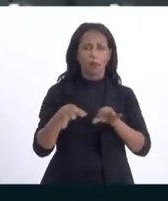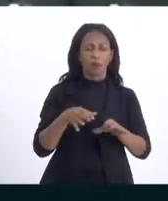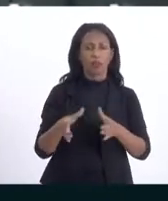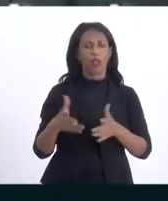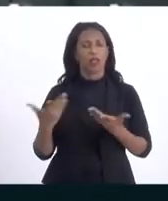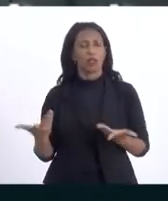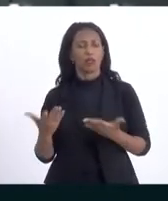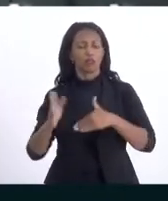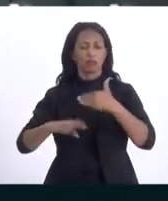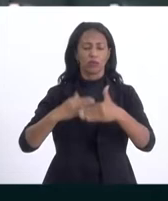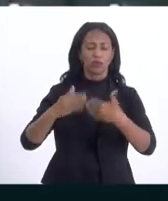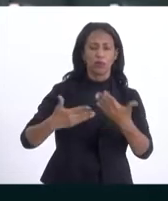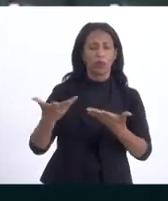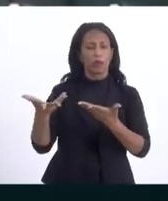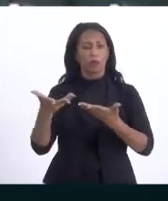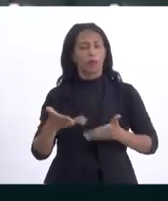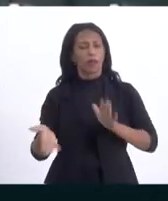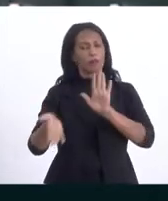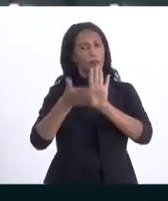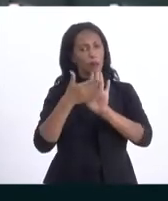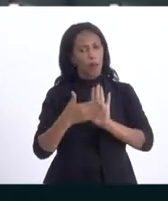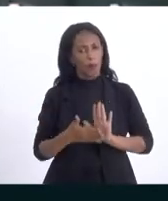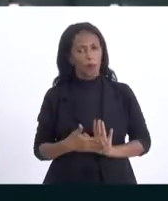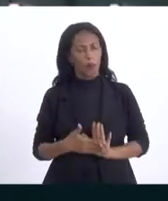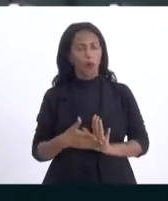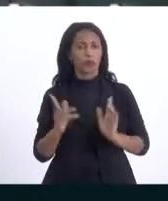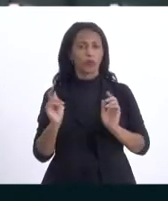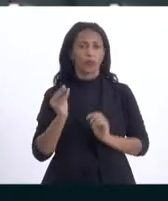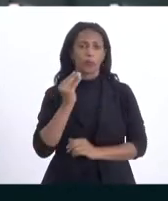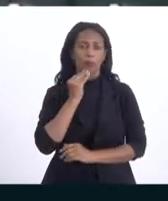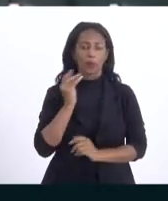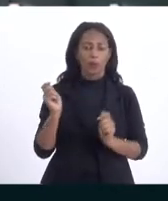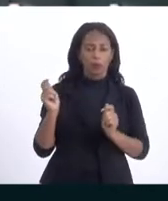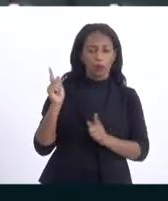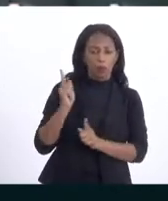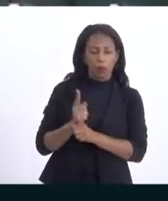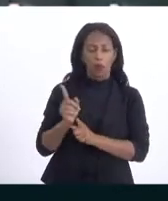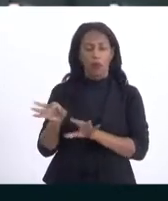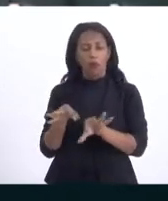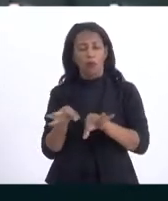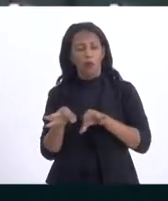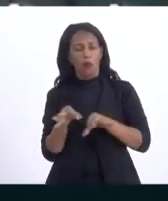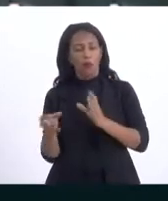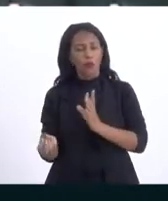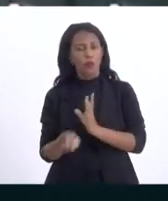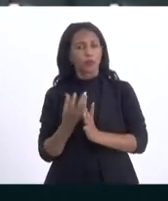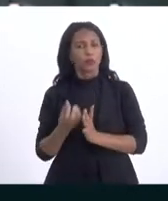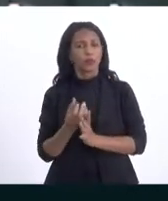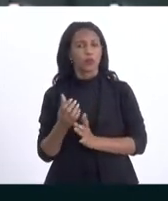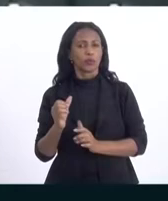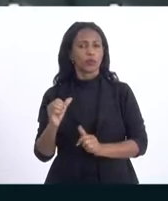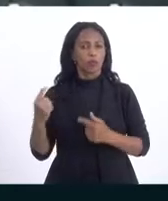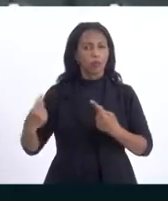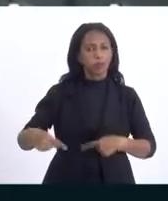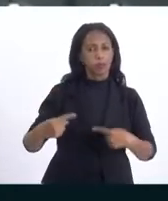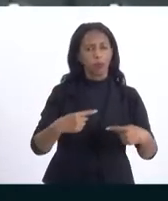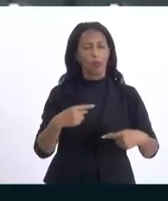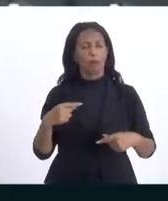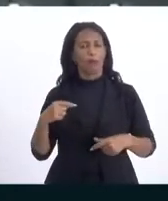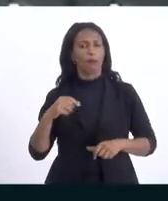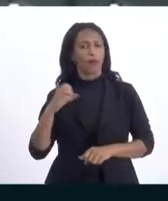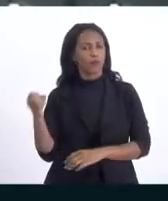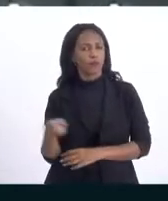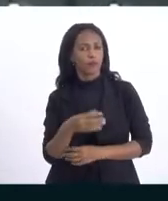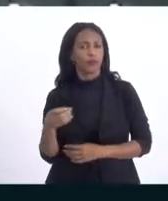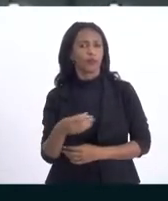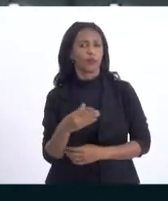receber desenvolvimento, para receber proposta, e a gente poder achar novas formas de produzir de forma mais competitiva e mais inovadora.